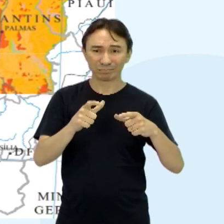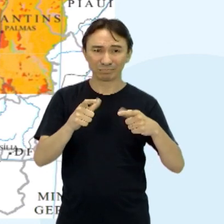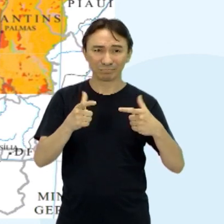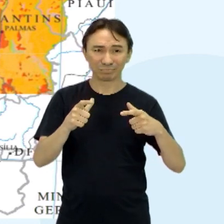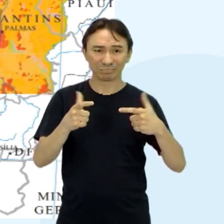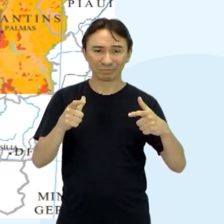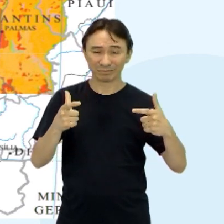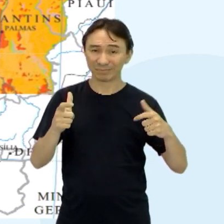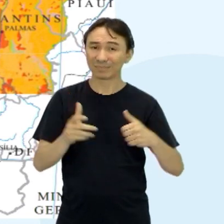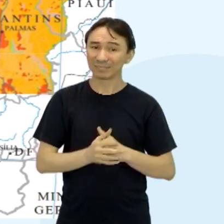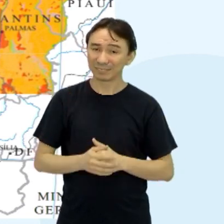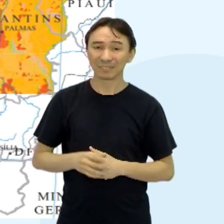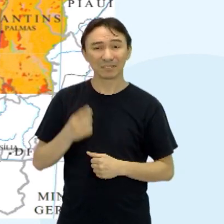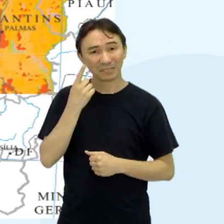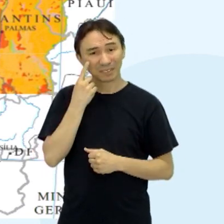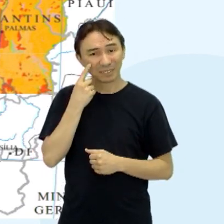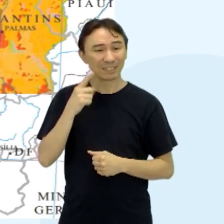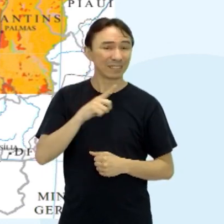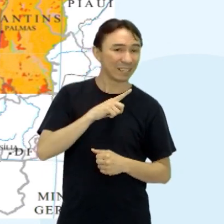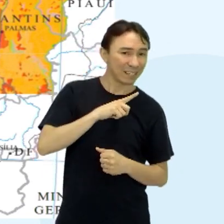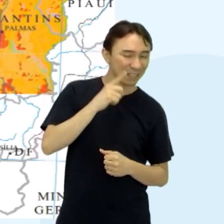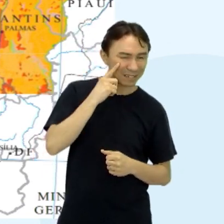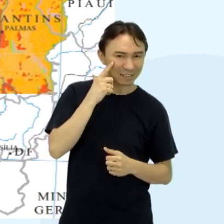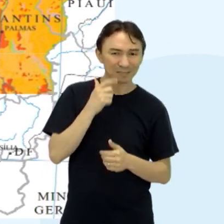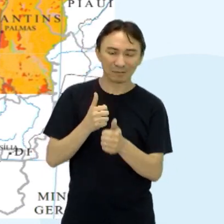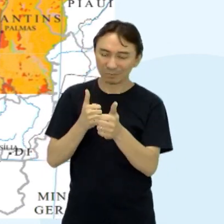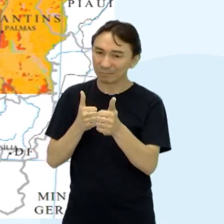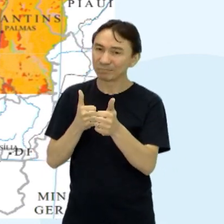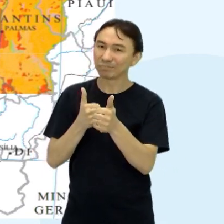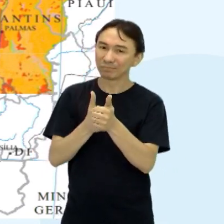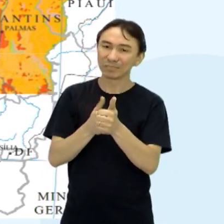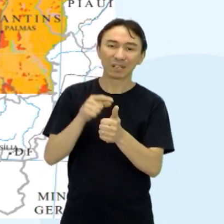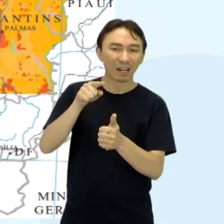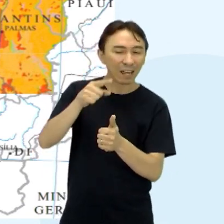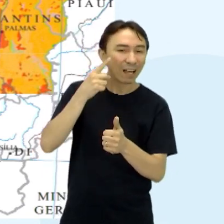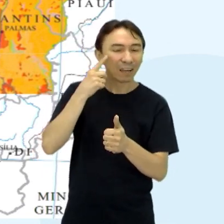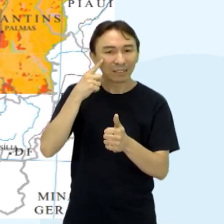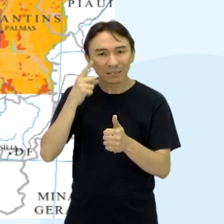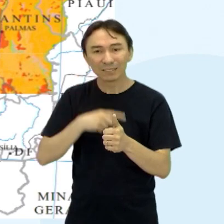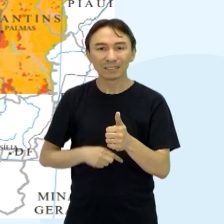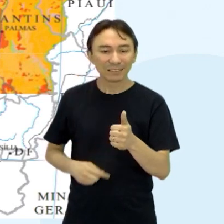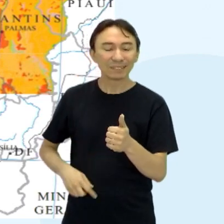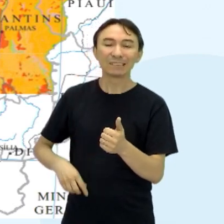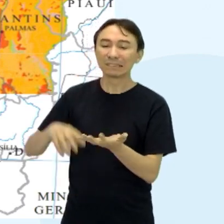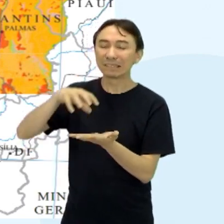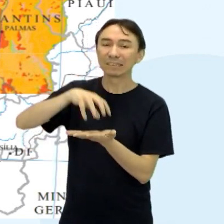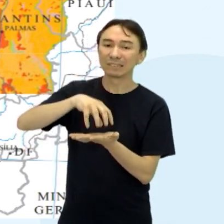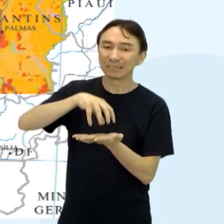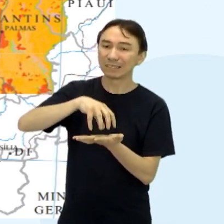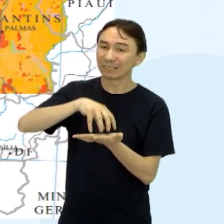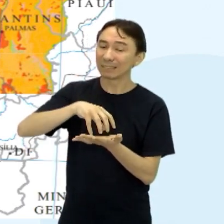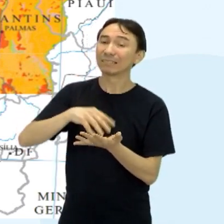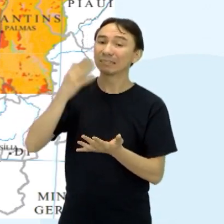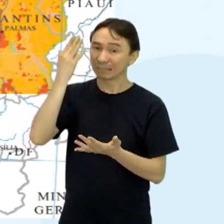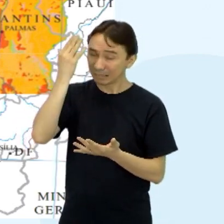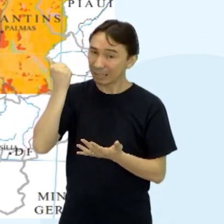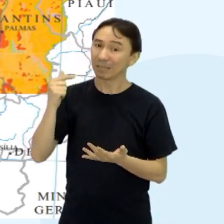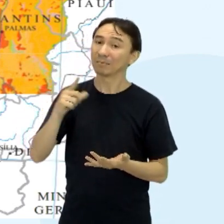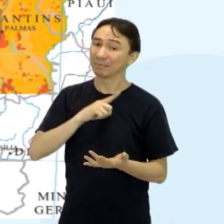que fazem fronteiras aí com o Centro-Oeste. A gente sabe que a agropecuária está muito envolvida aí nessa região. Então,